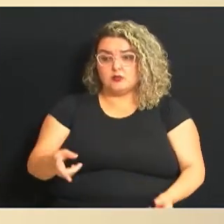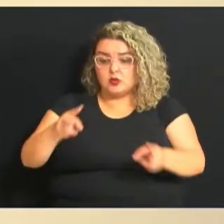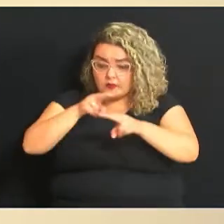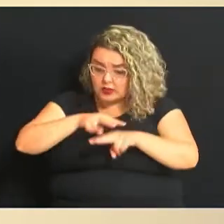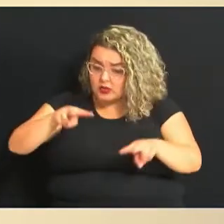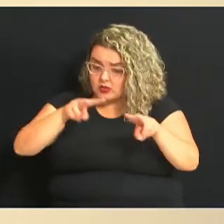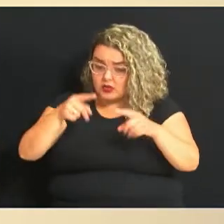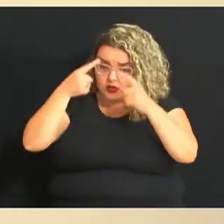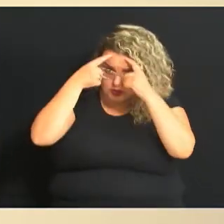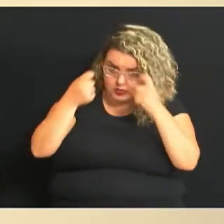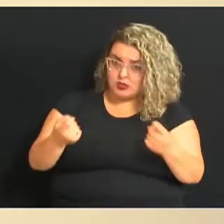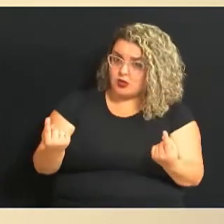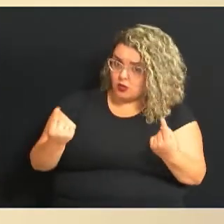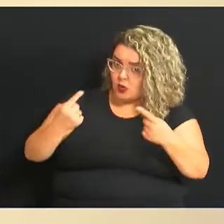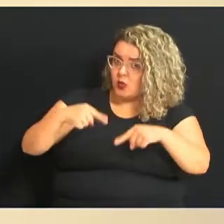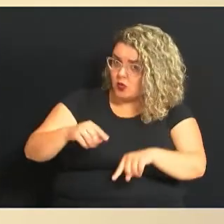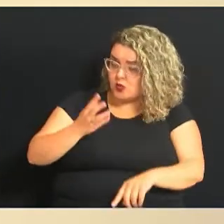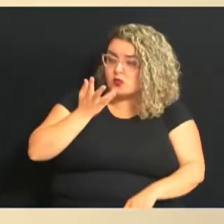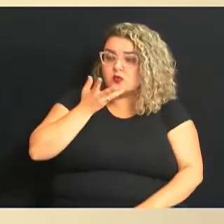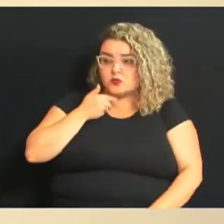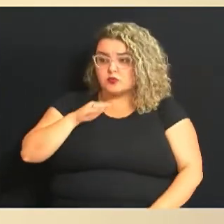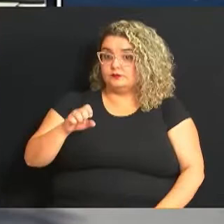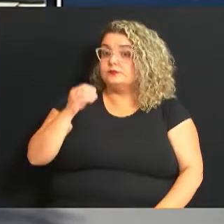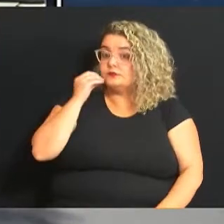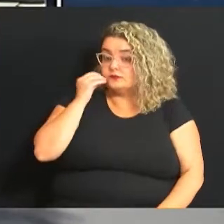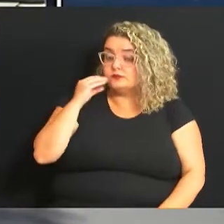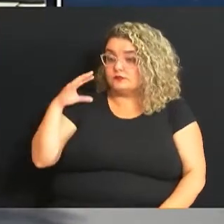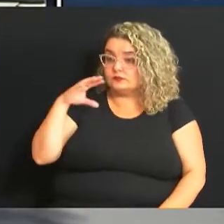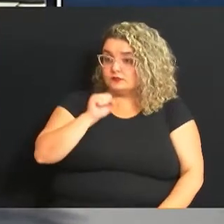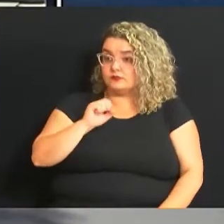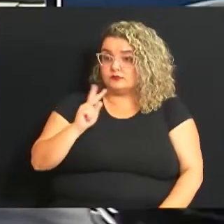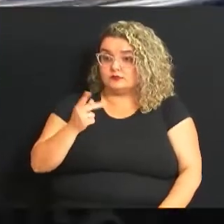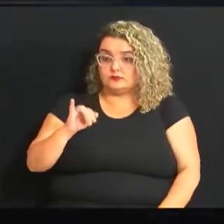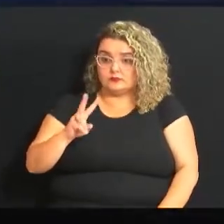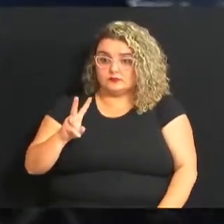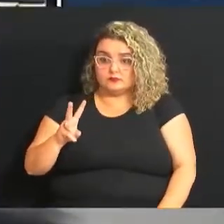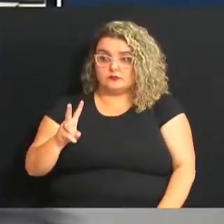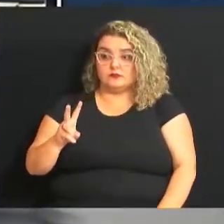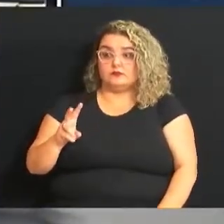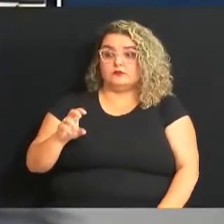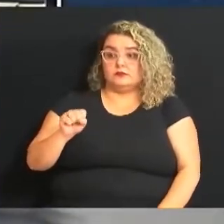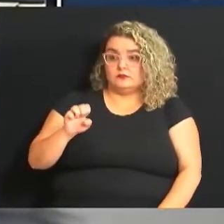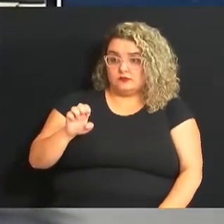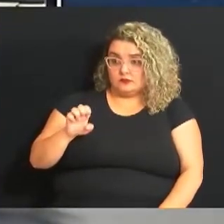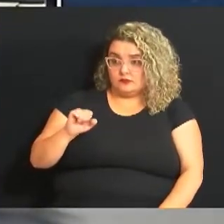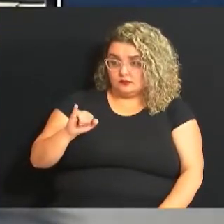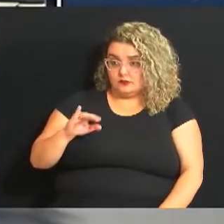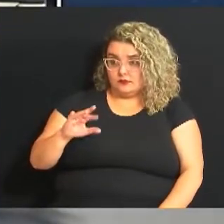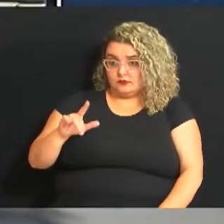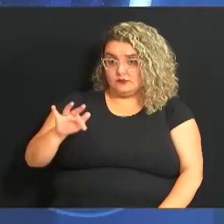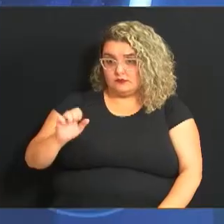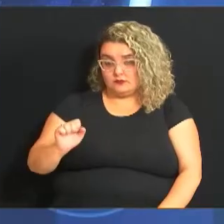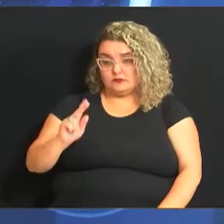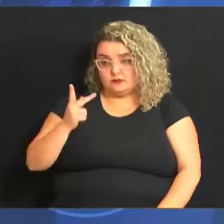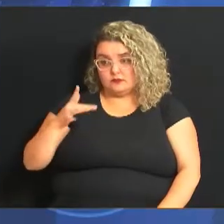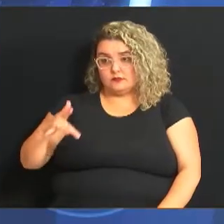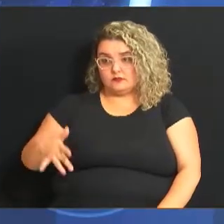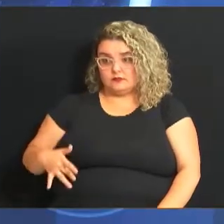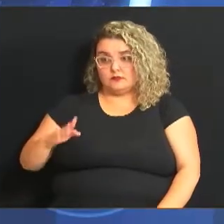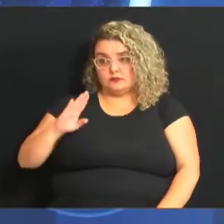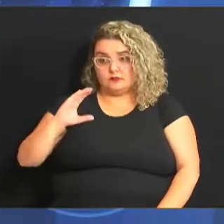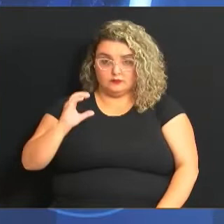violências, né, contra as nossas crianças e adolescentes. A gente teve aquele período da pandemia, todo mundo em casa, nós